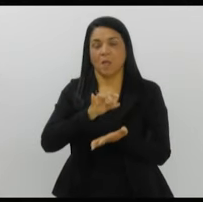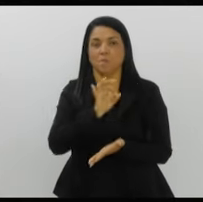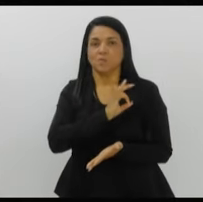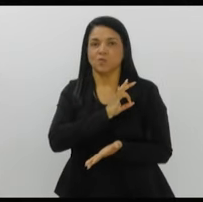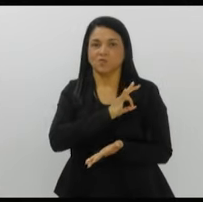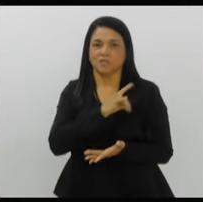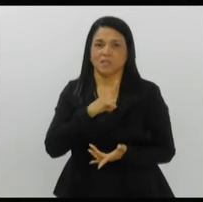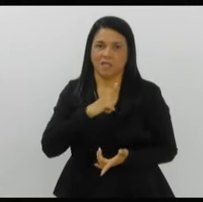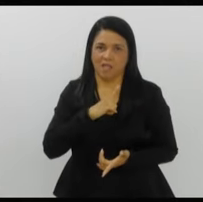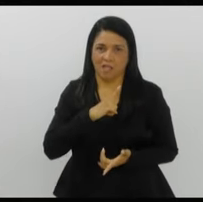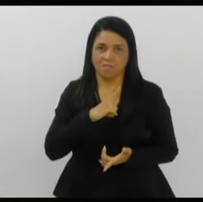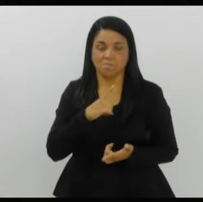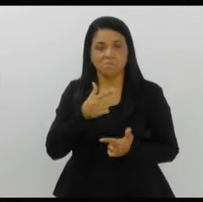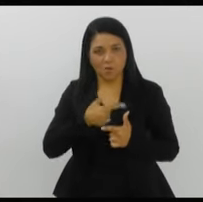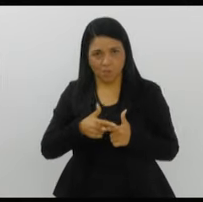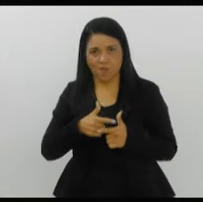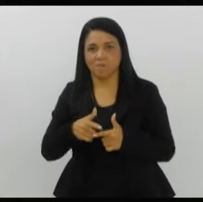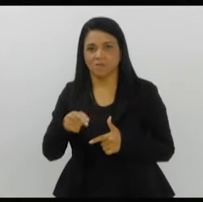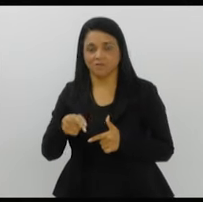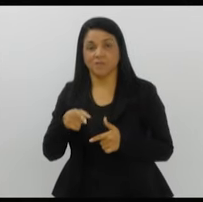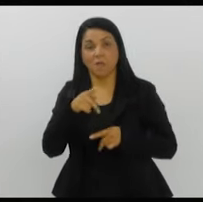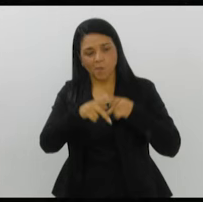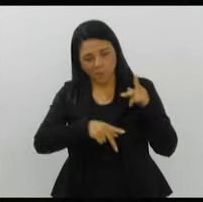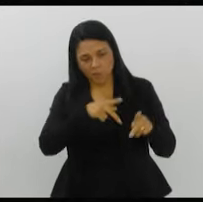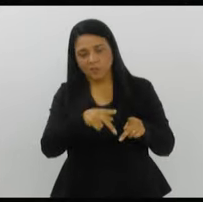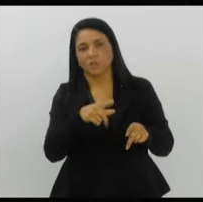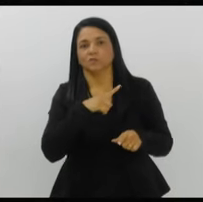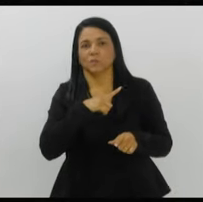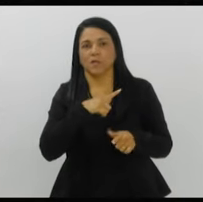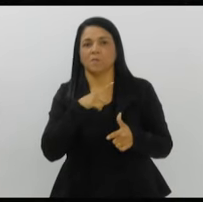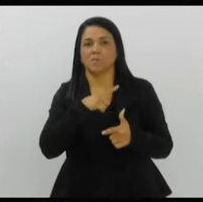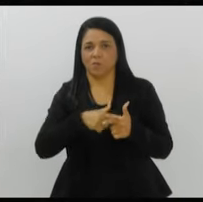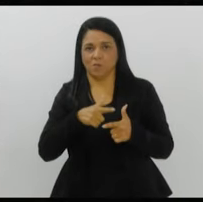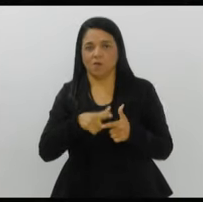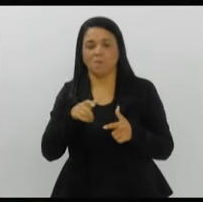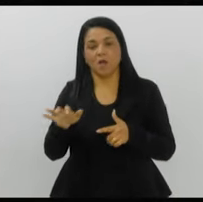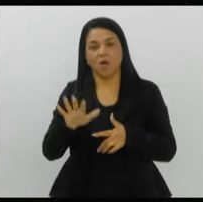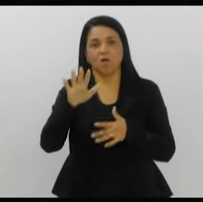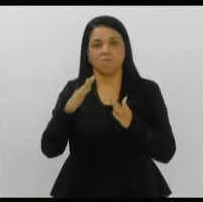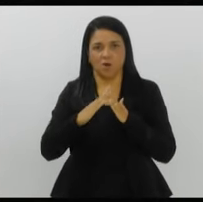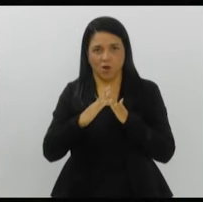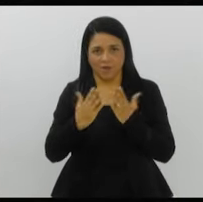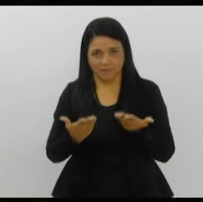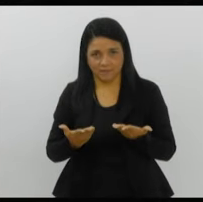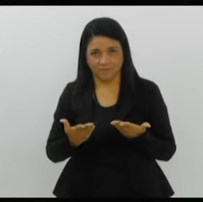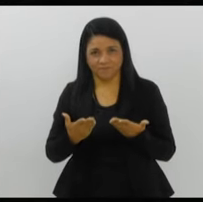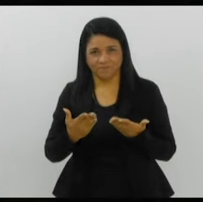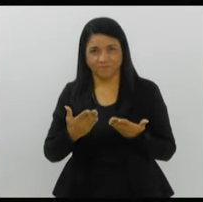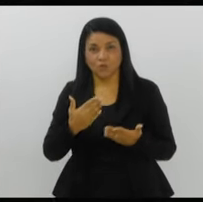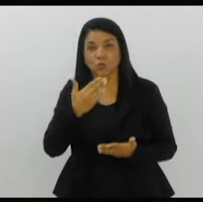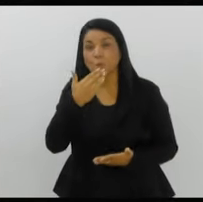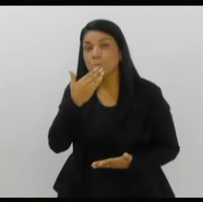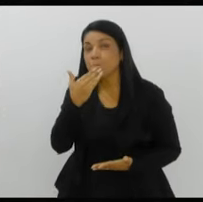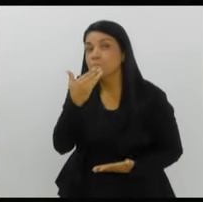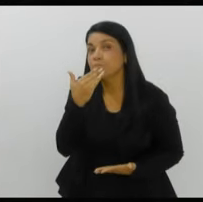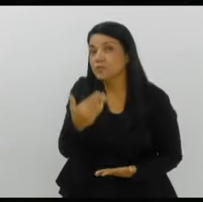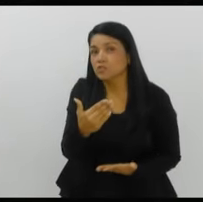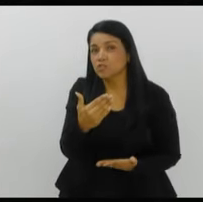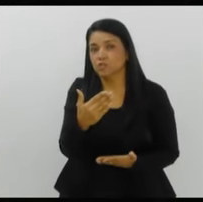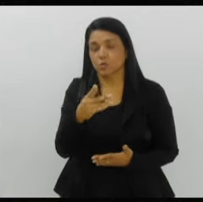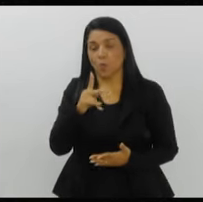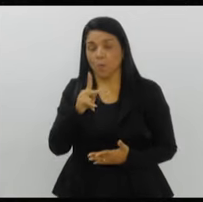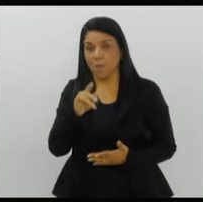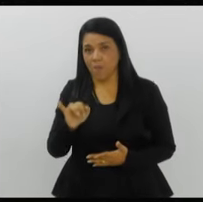que a população passa hoje. Não estou desrespeitando aqui o Supremo, não. Eu estou fazendo um apelo como